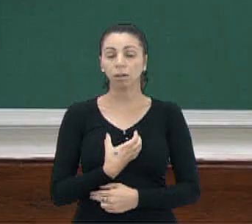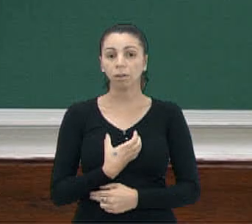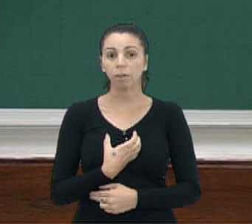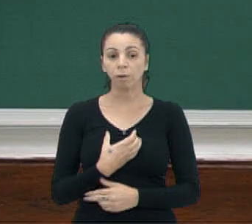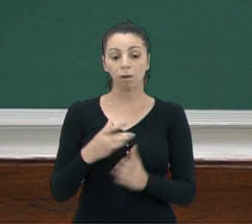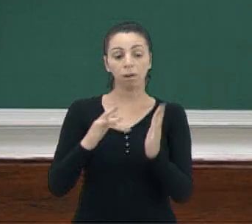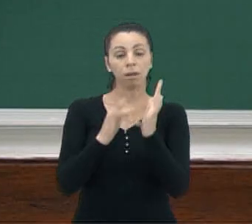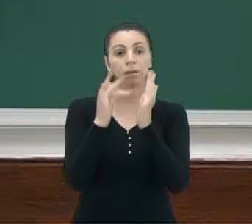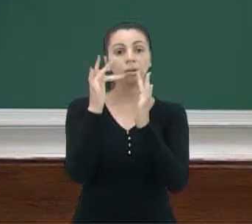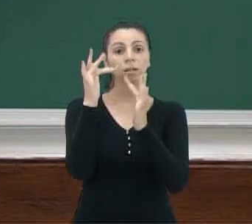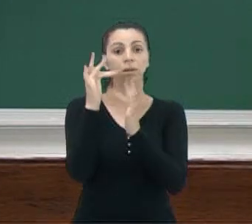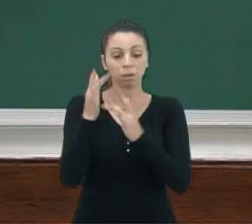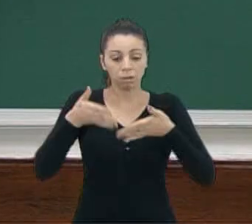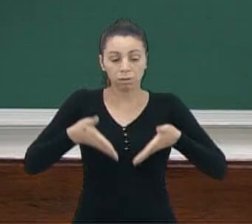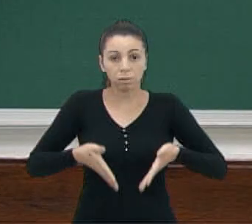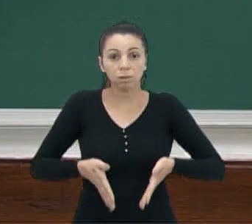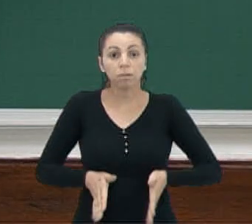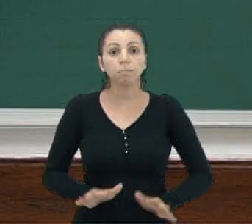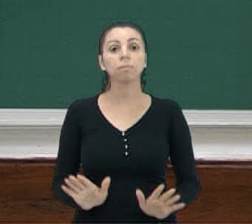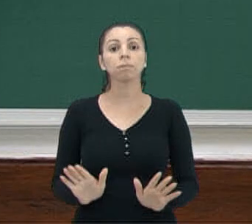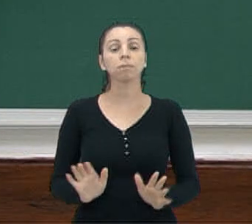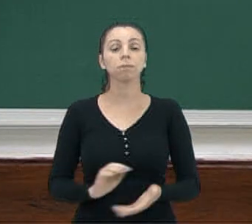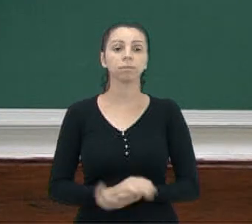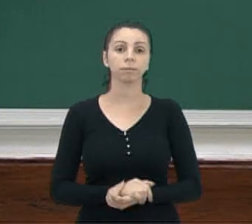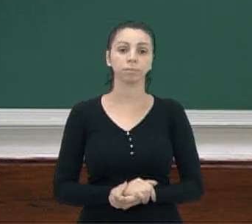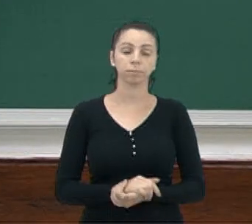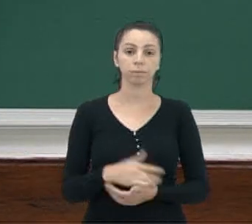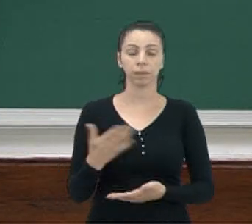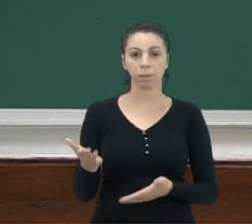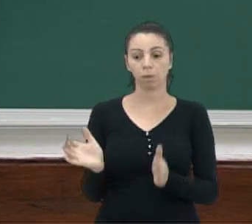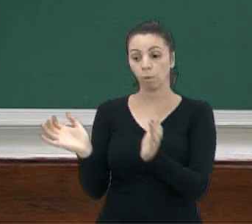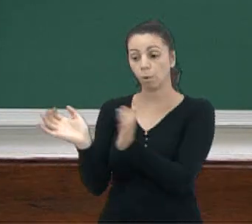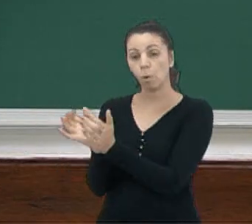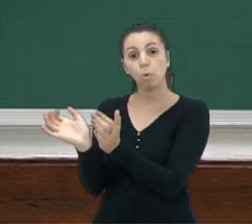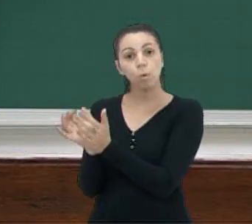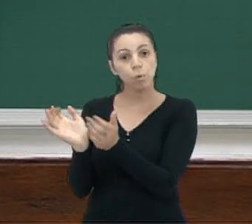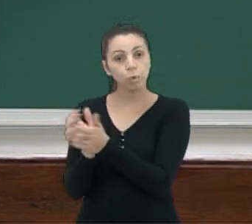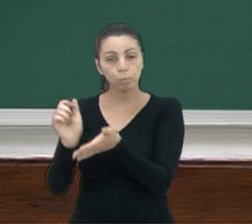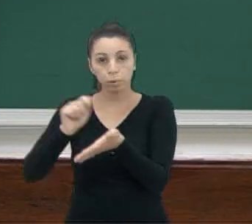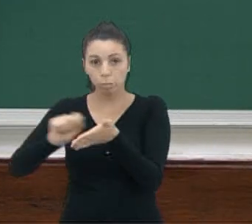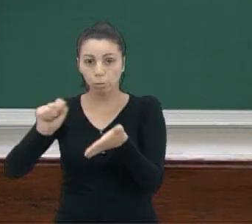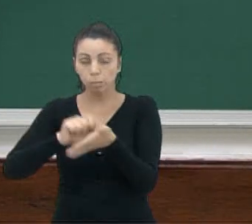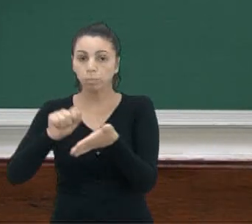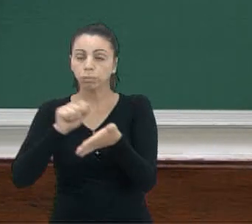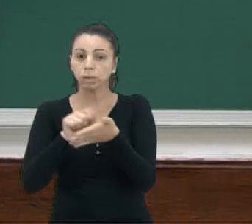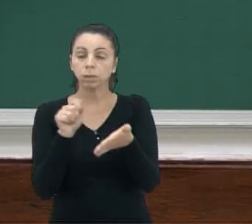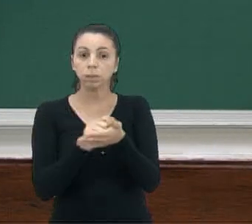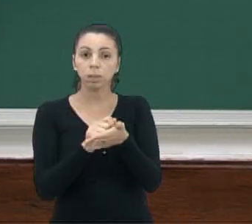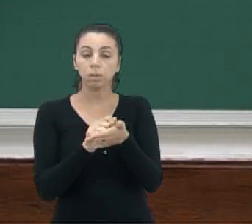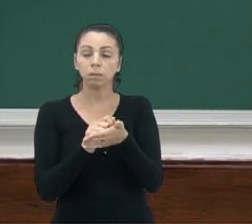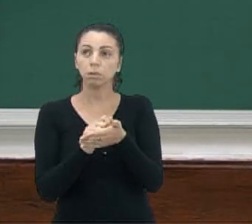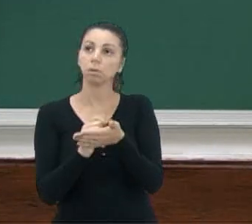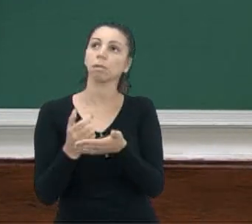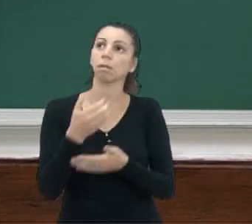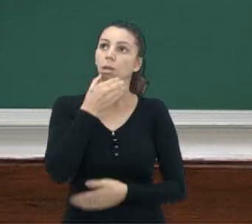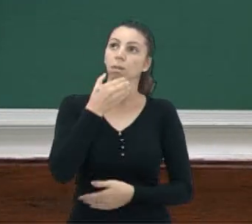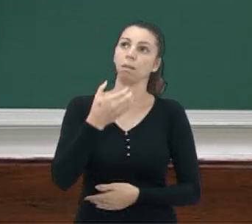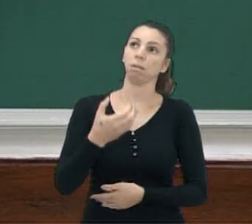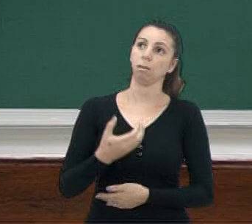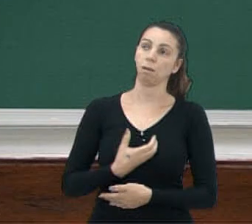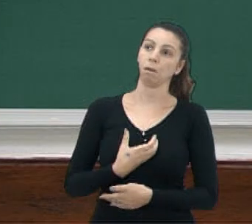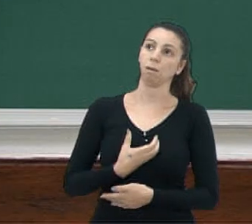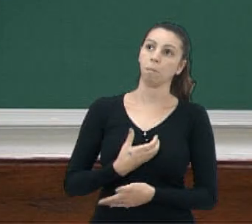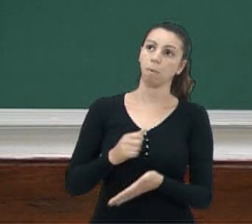da edição, quando estava escrevendo, escreveu em dezembro? Ou era novembro e eles